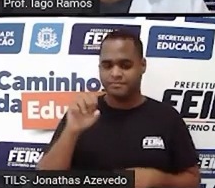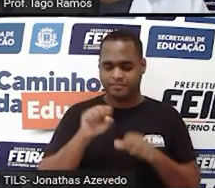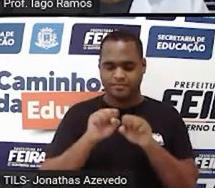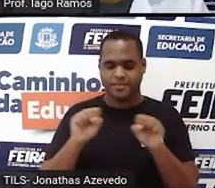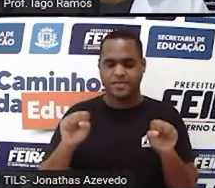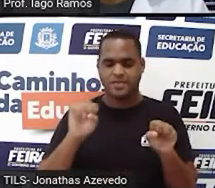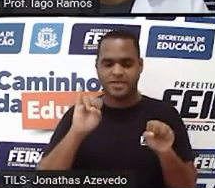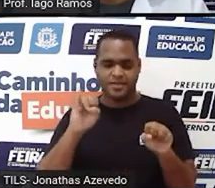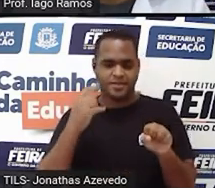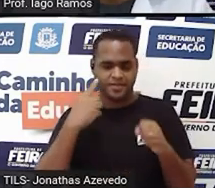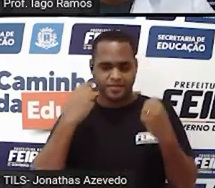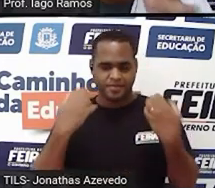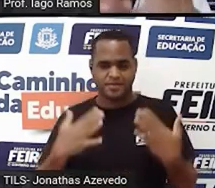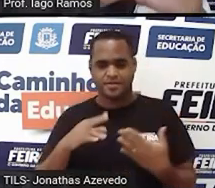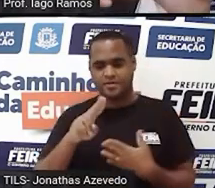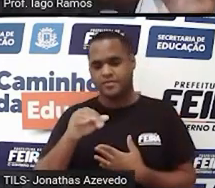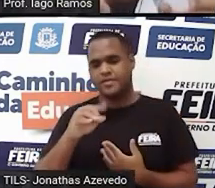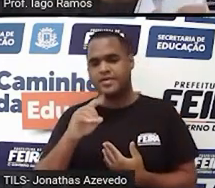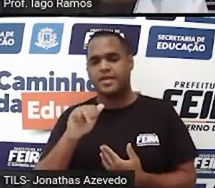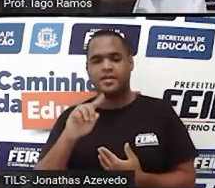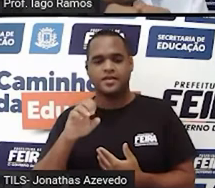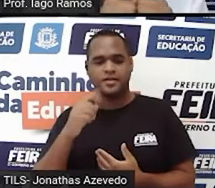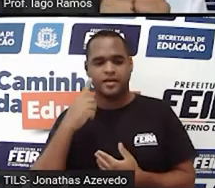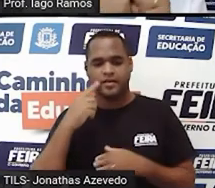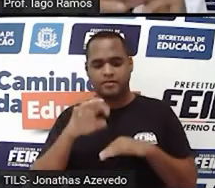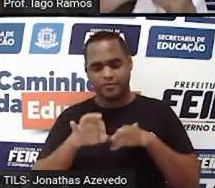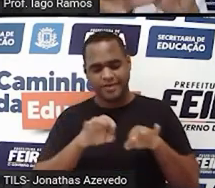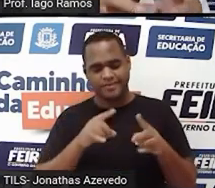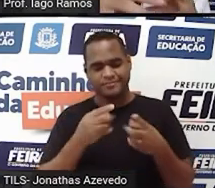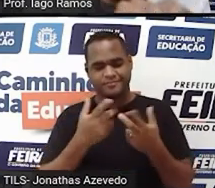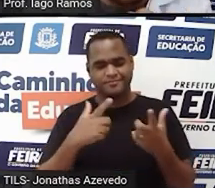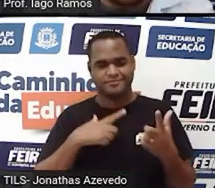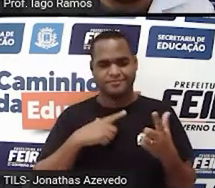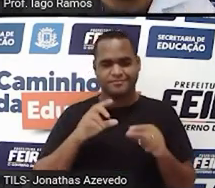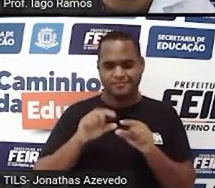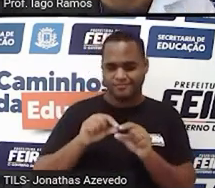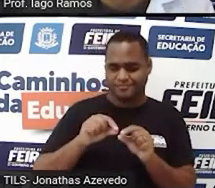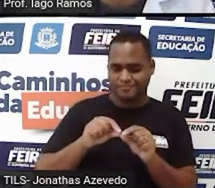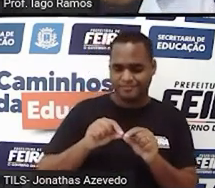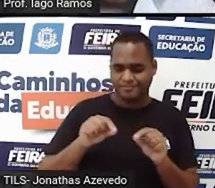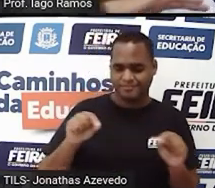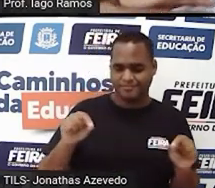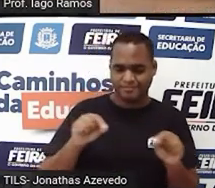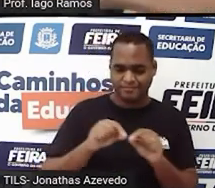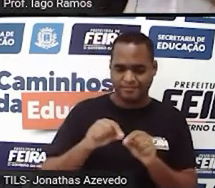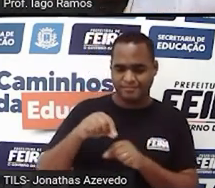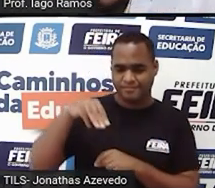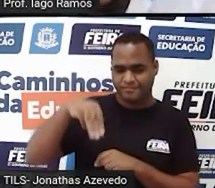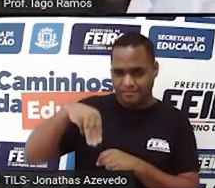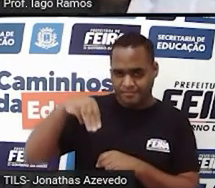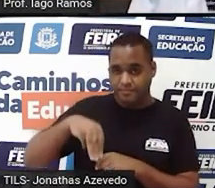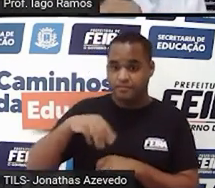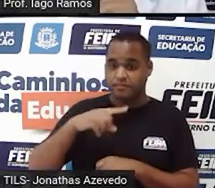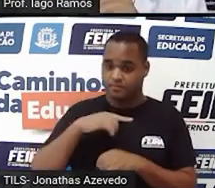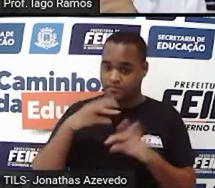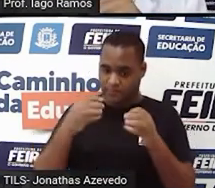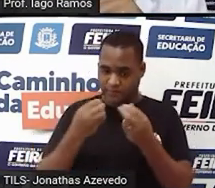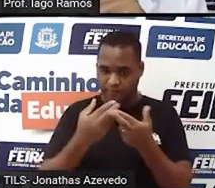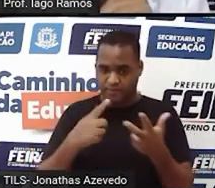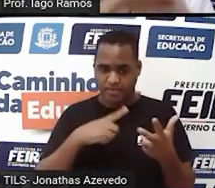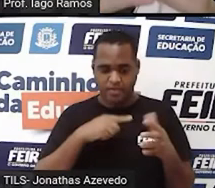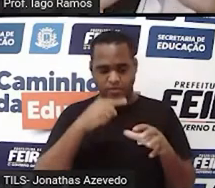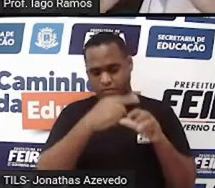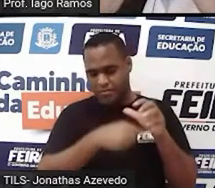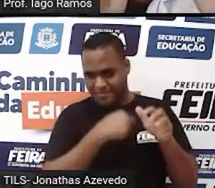sistema internacional de unidades pegou tudo e organizou e disse assim o comprimento e em várias